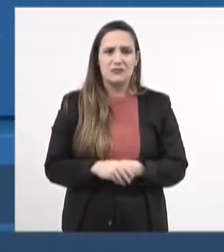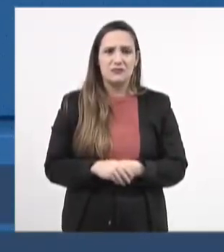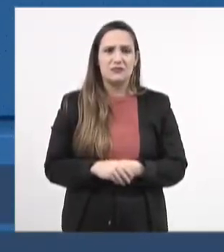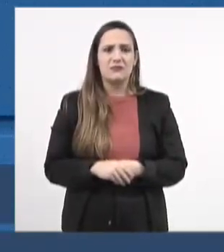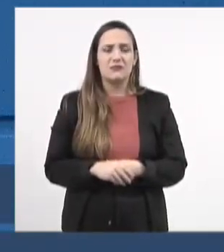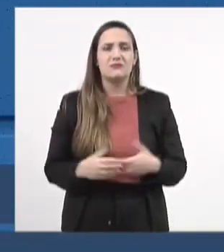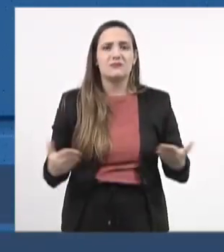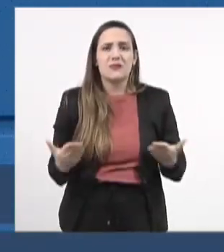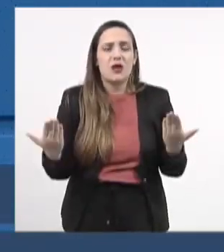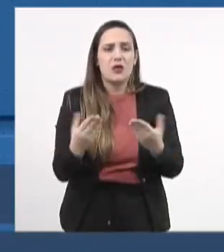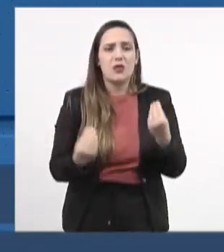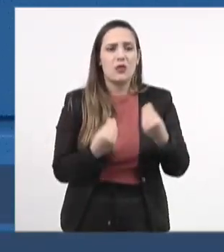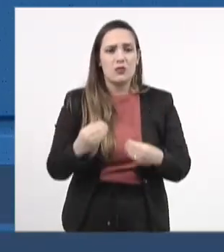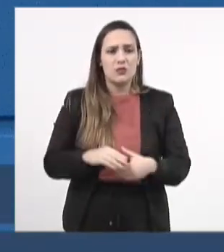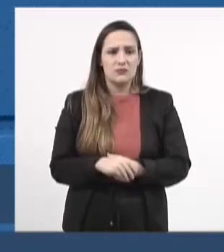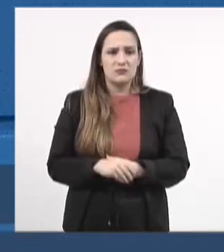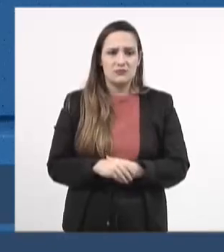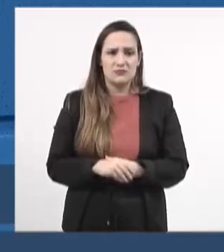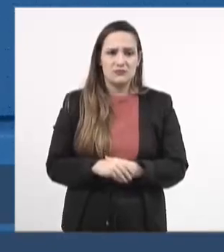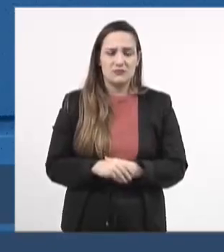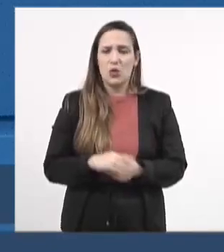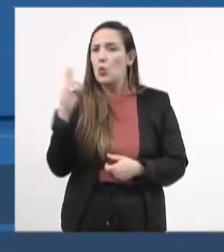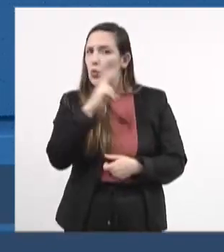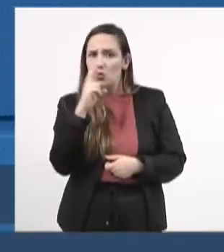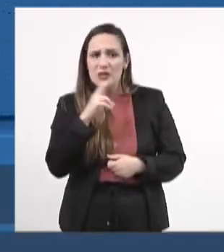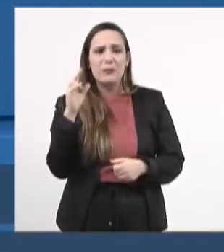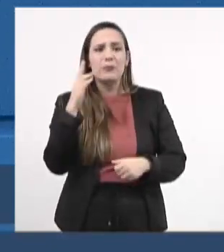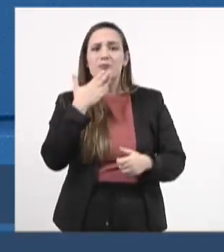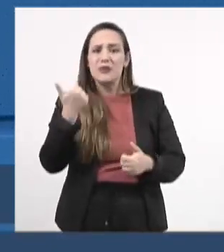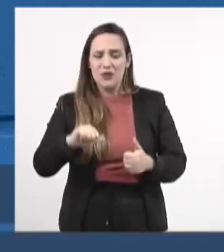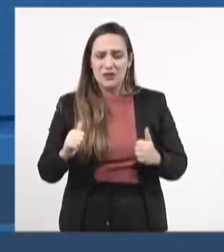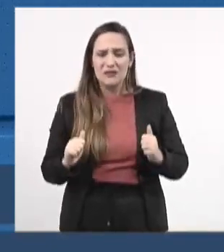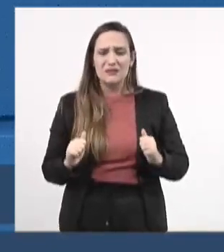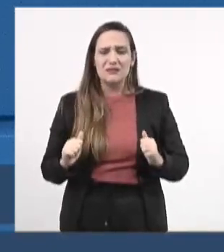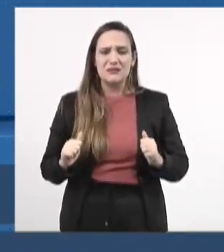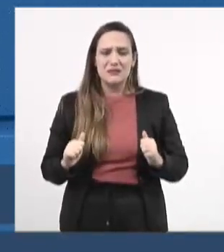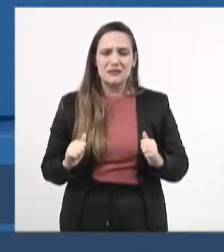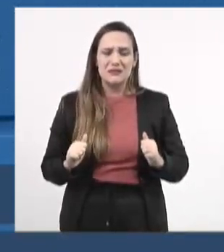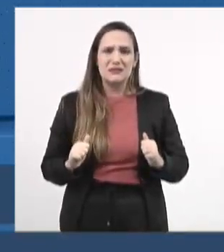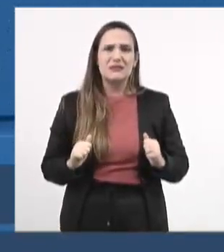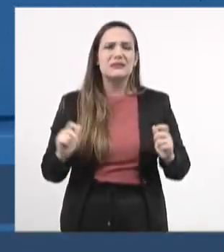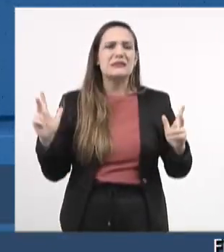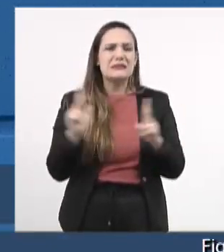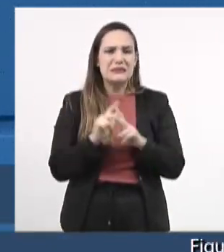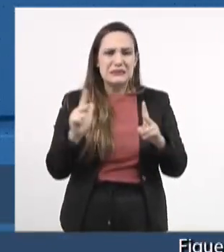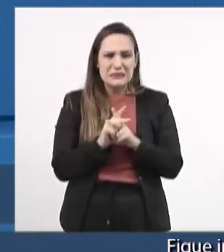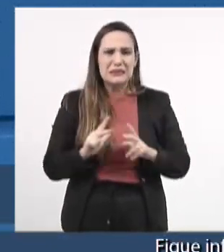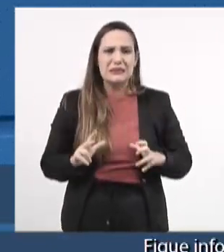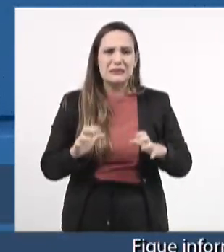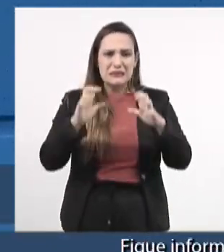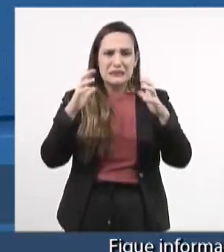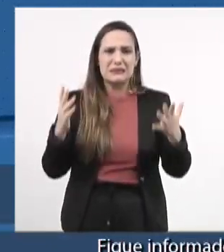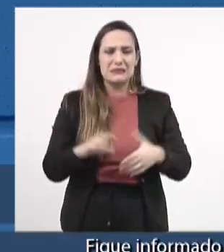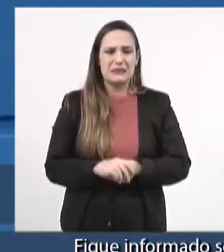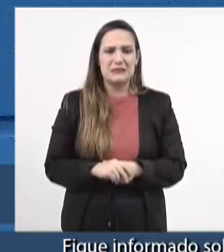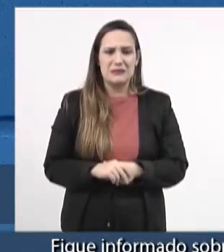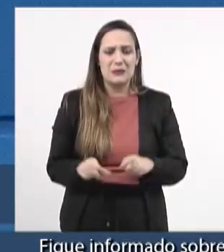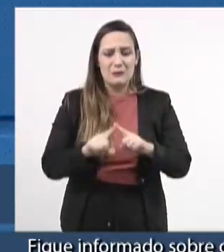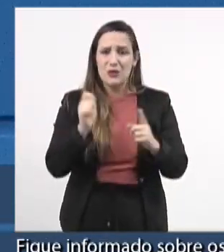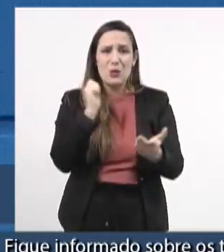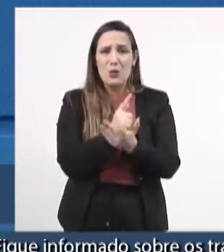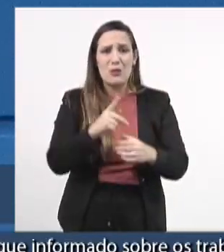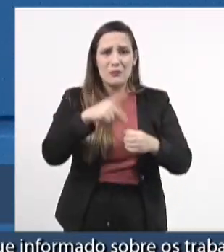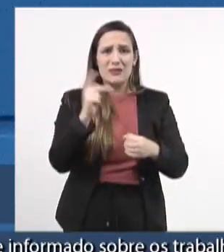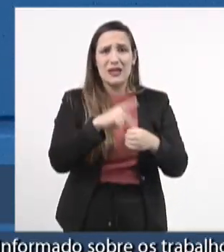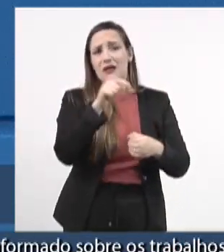está alimentando ainda mais um governo, na minha visão, na minha opinião, ditatorial.